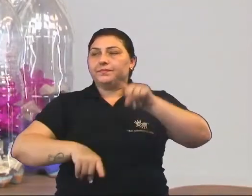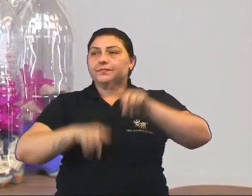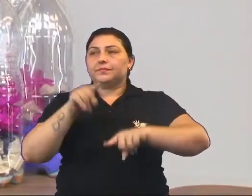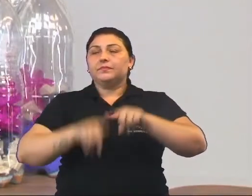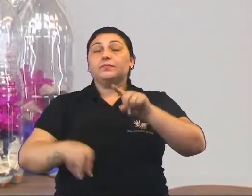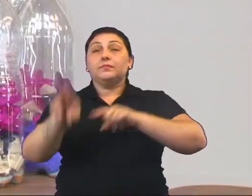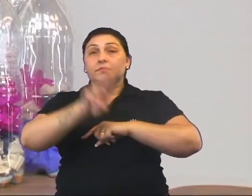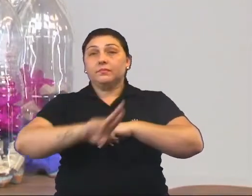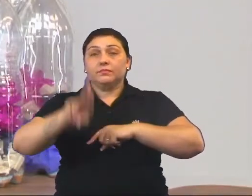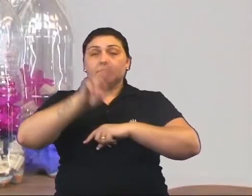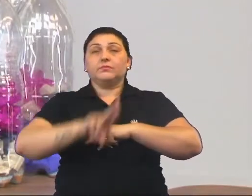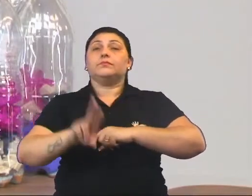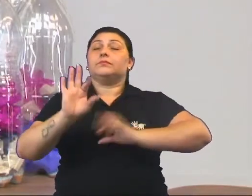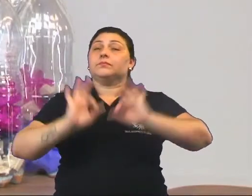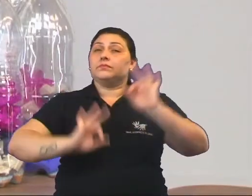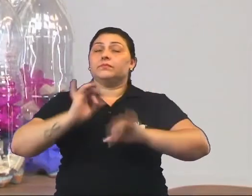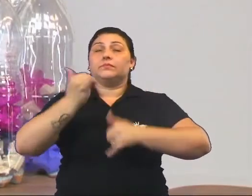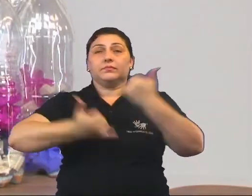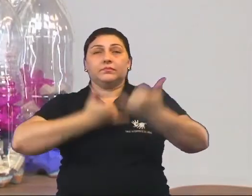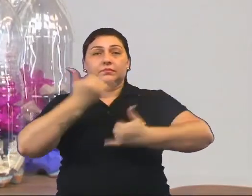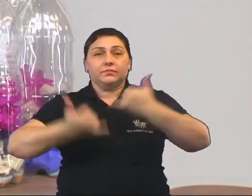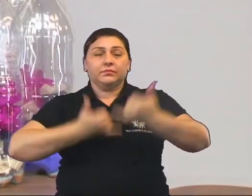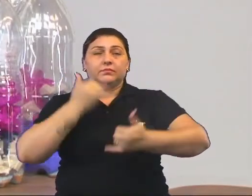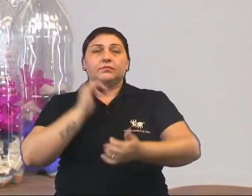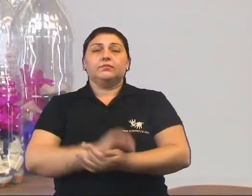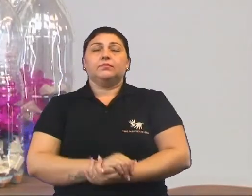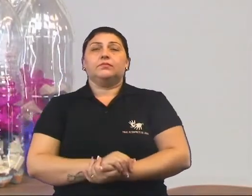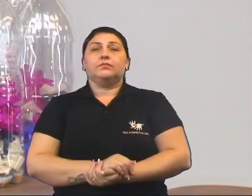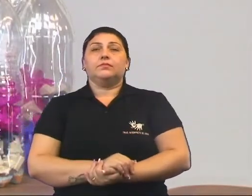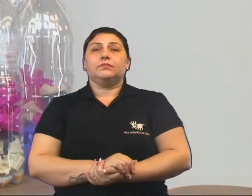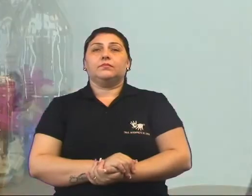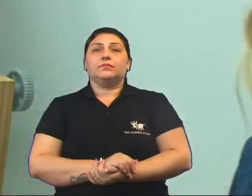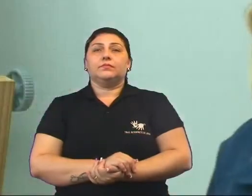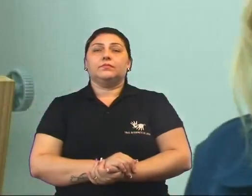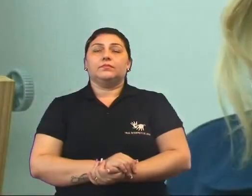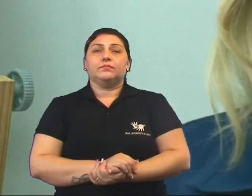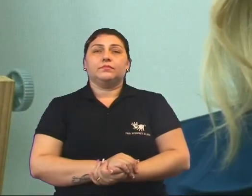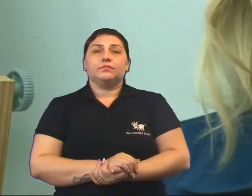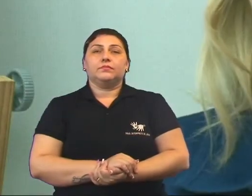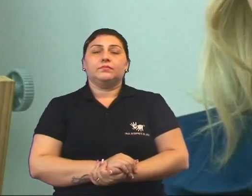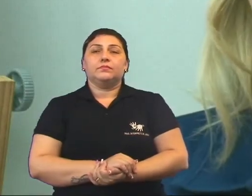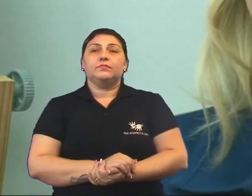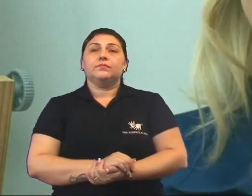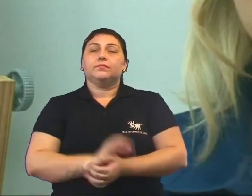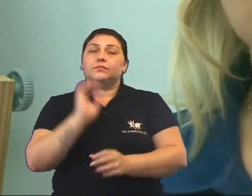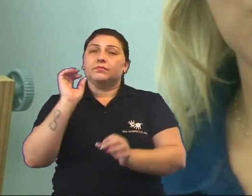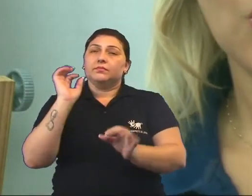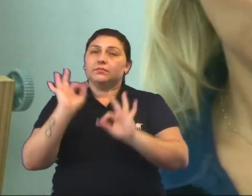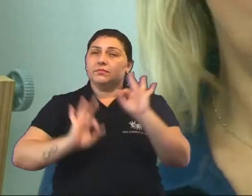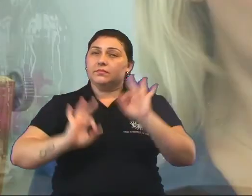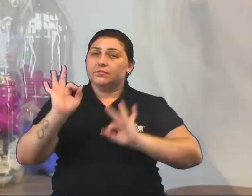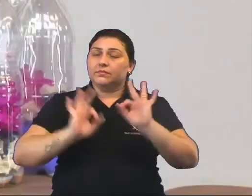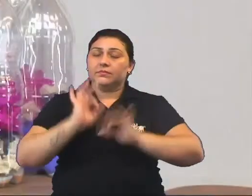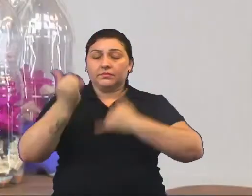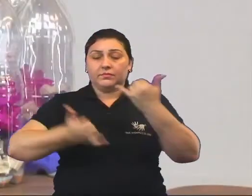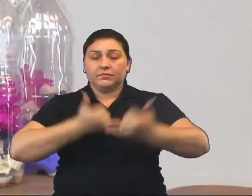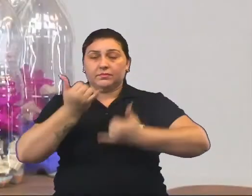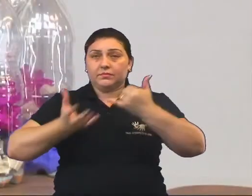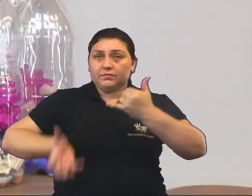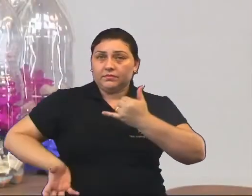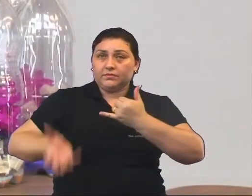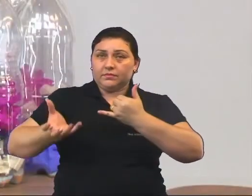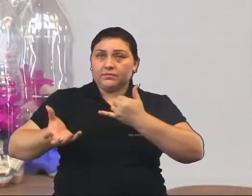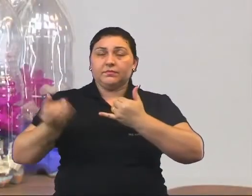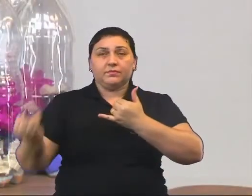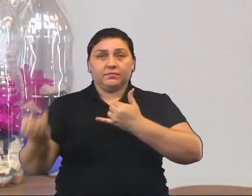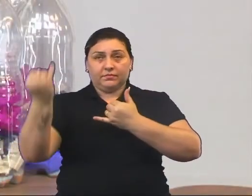que foram usados na confecção do brinquedo, ou seja, que foram usados aqui para a construção do brinquedo